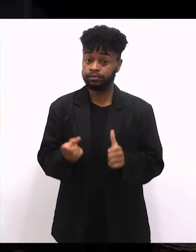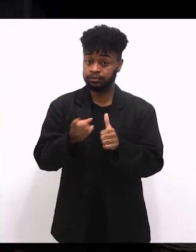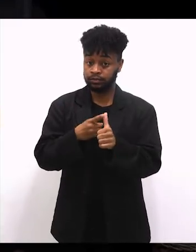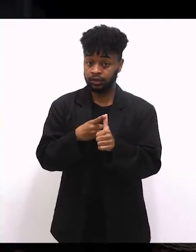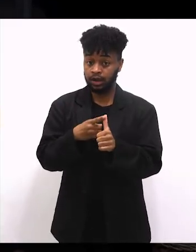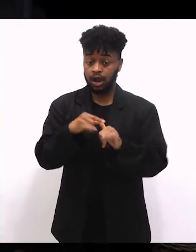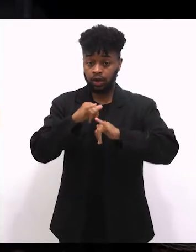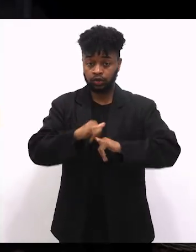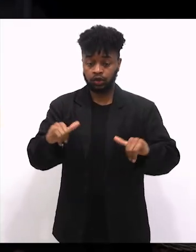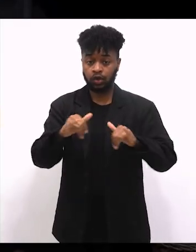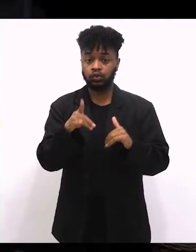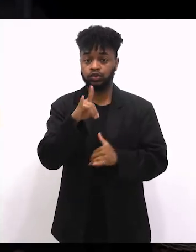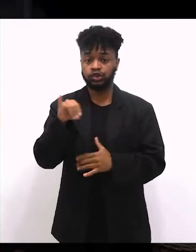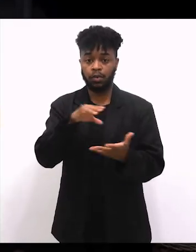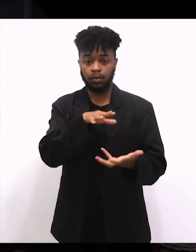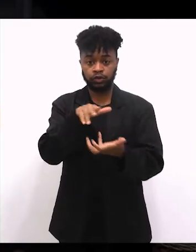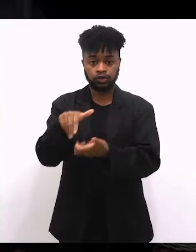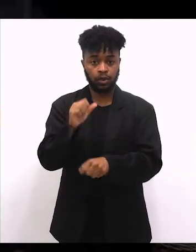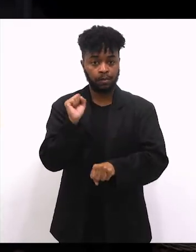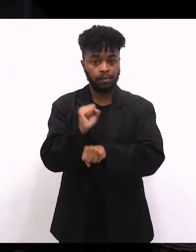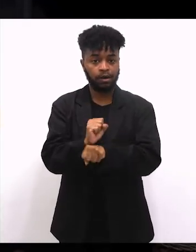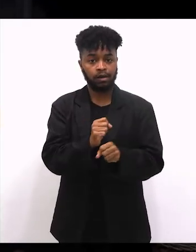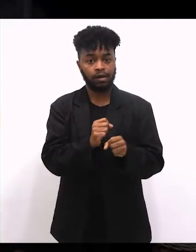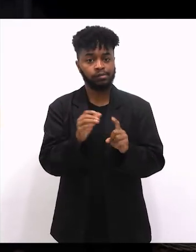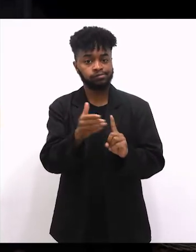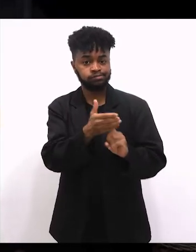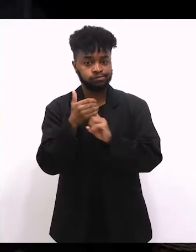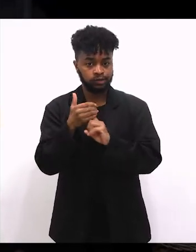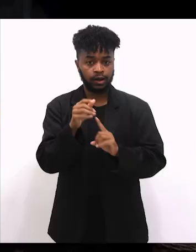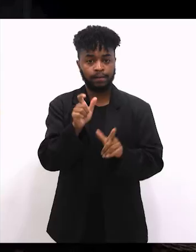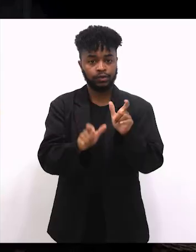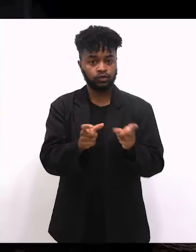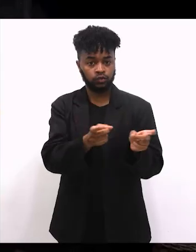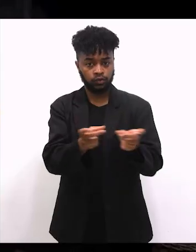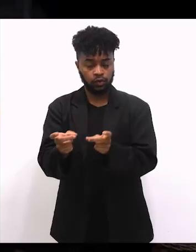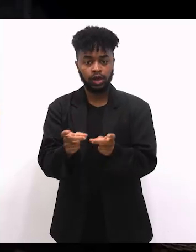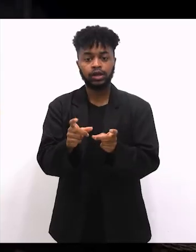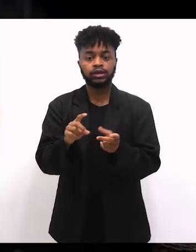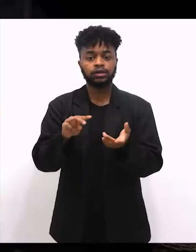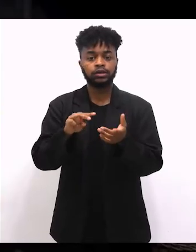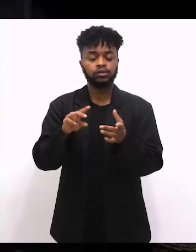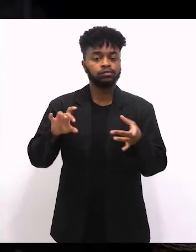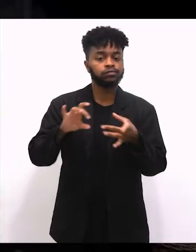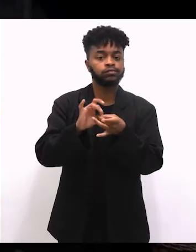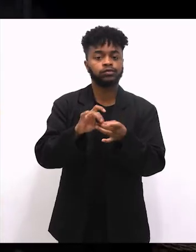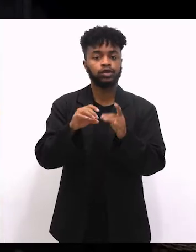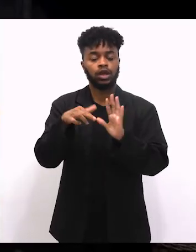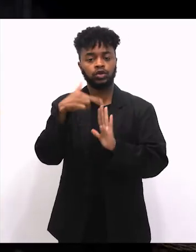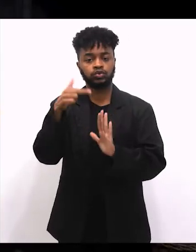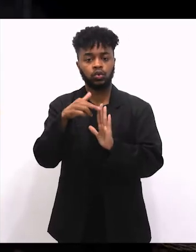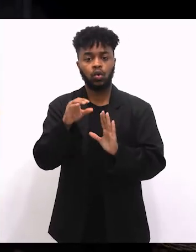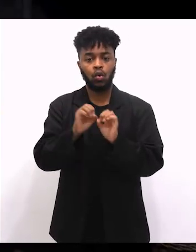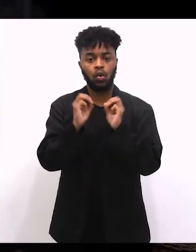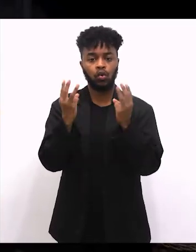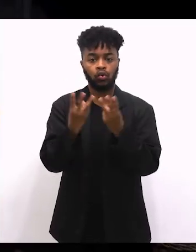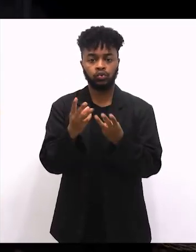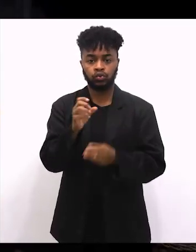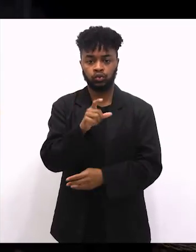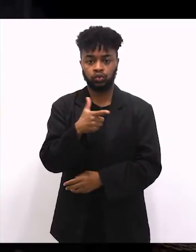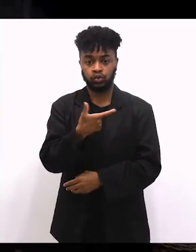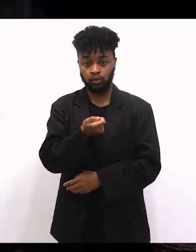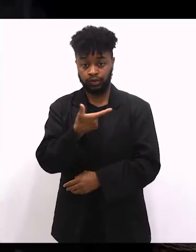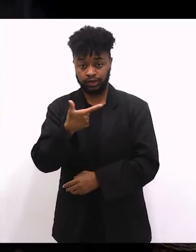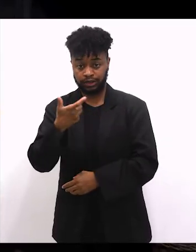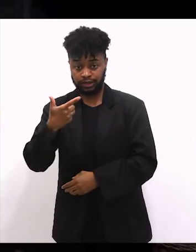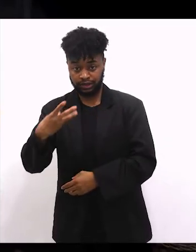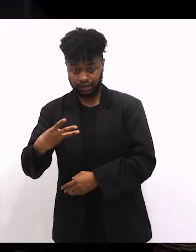dizer que essa data, o Dia Mundial de Combate ao Tráfico de Pessoas, é resultado de uma resolução da ONU de 2013,